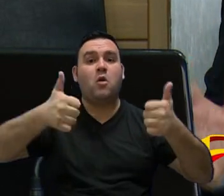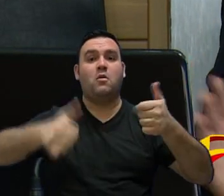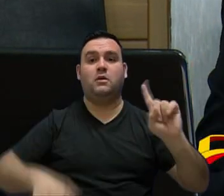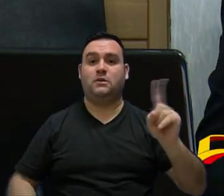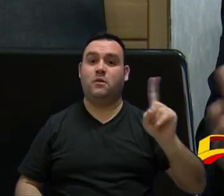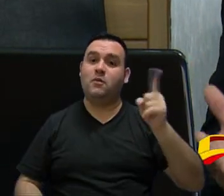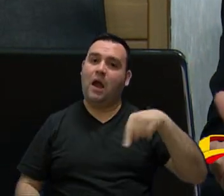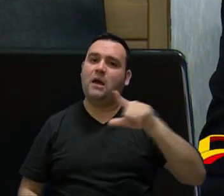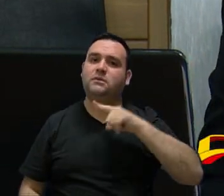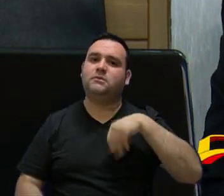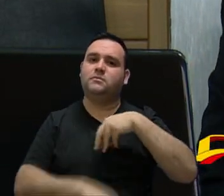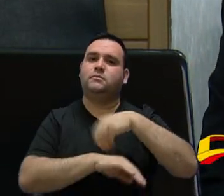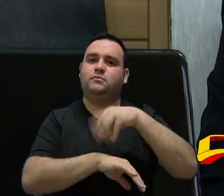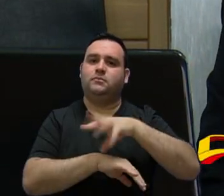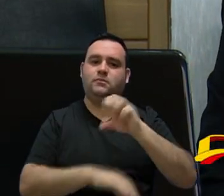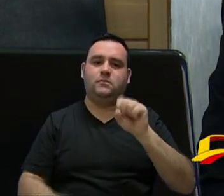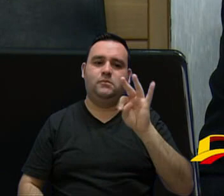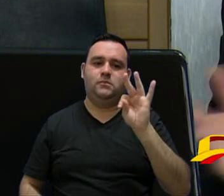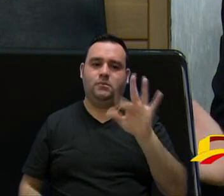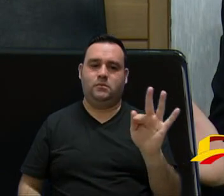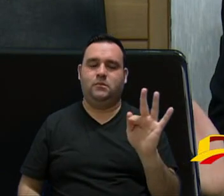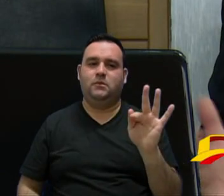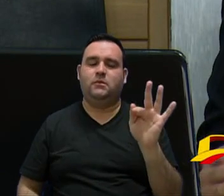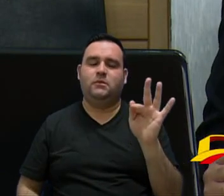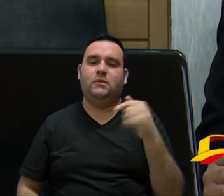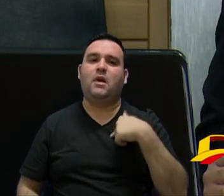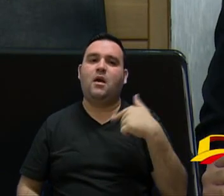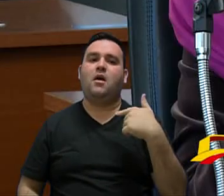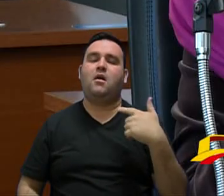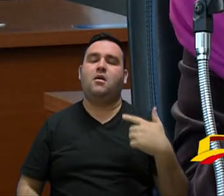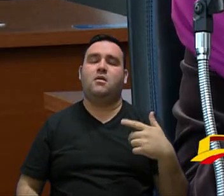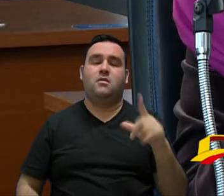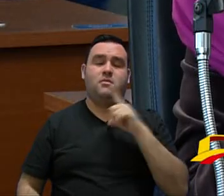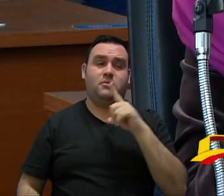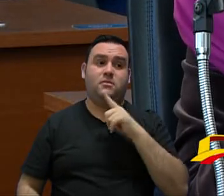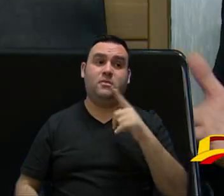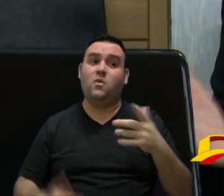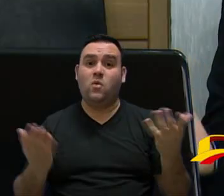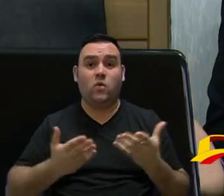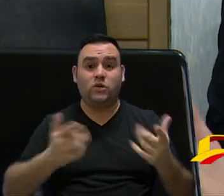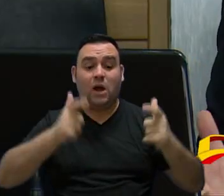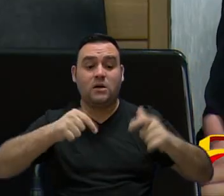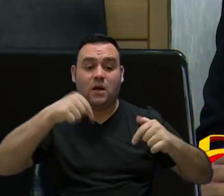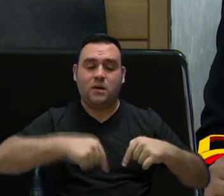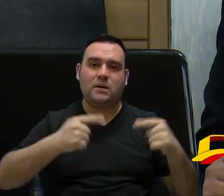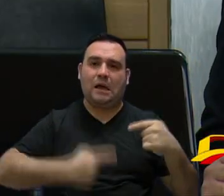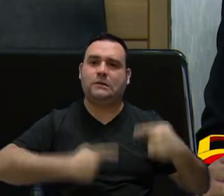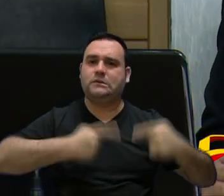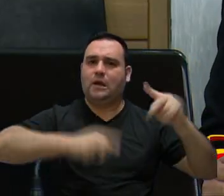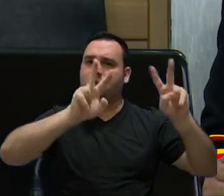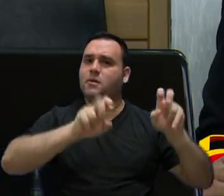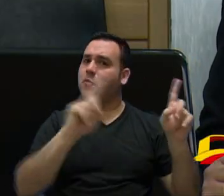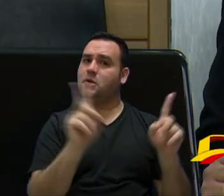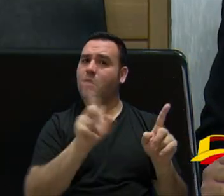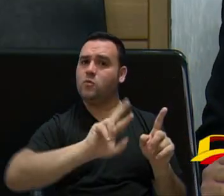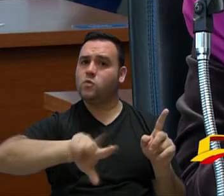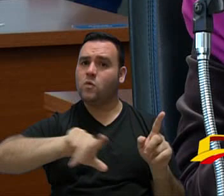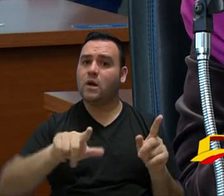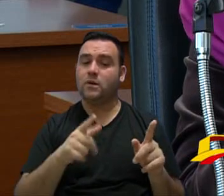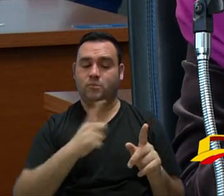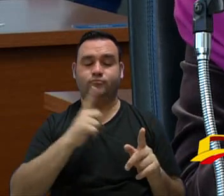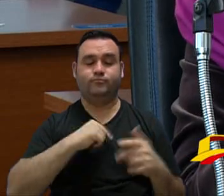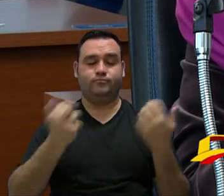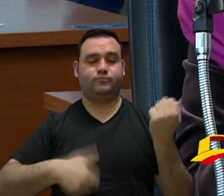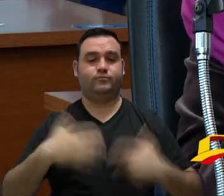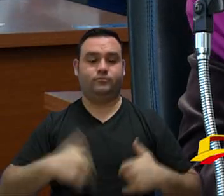melhorar essa é a orientação do stf gente eu tenho uma demanda aqui longe não é o lugar para levarmos isso eu tenho uma demanda